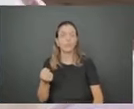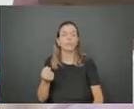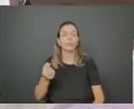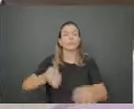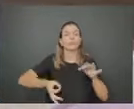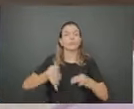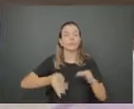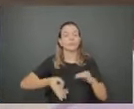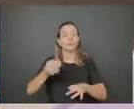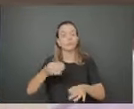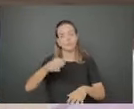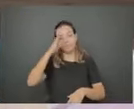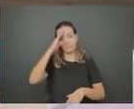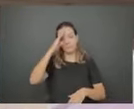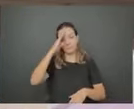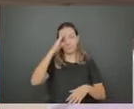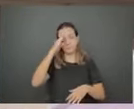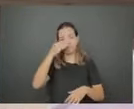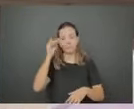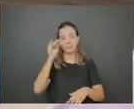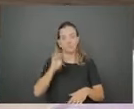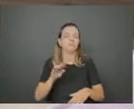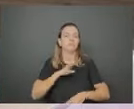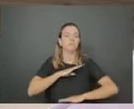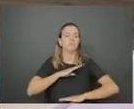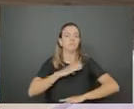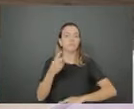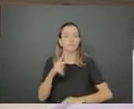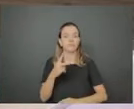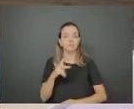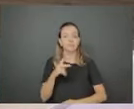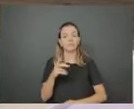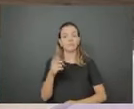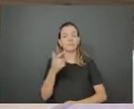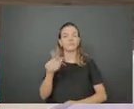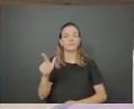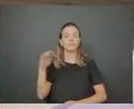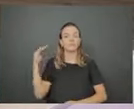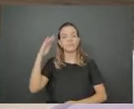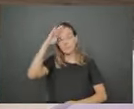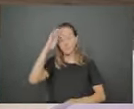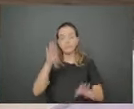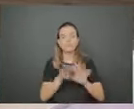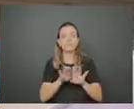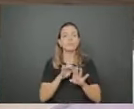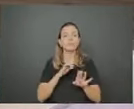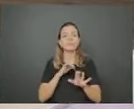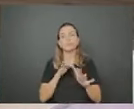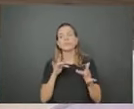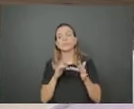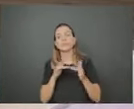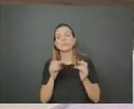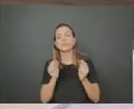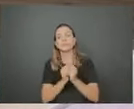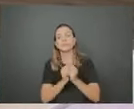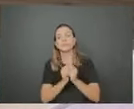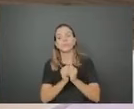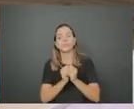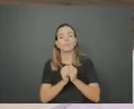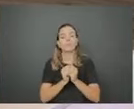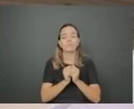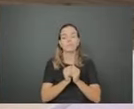Recentemente, em abril, um outro coronel, que já estava envolvido em assédio, tornou-se novamente réu num outro